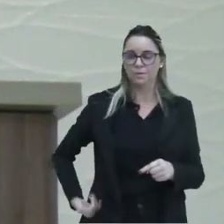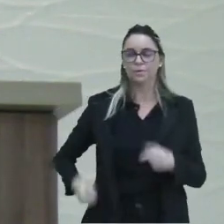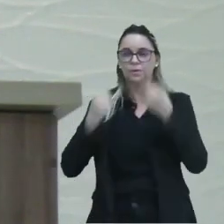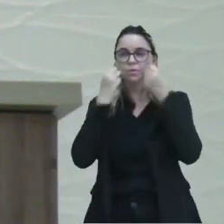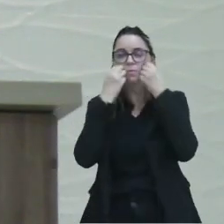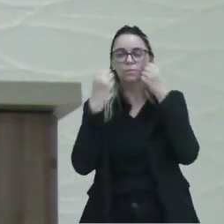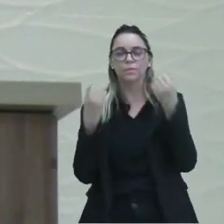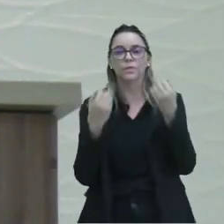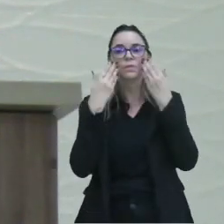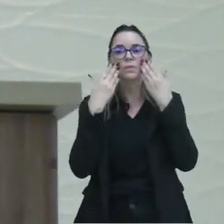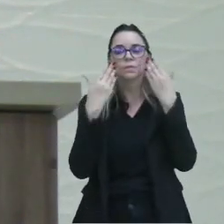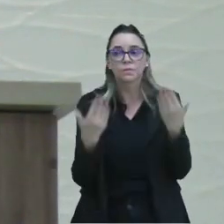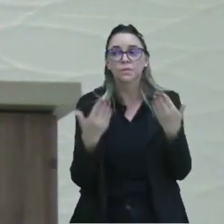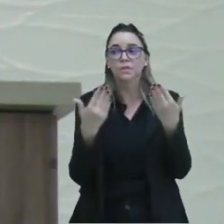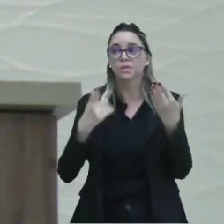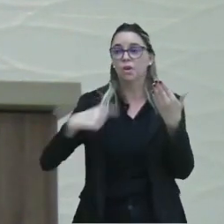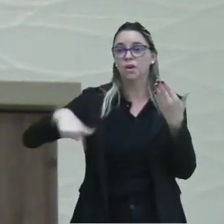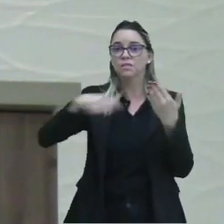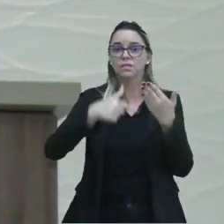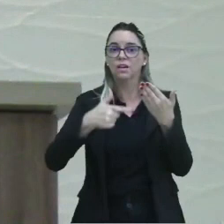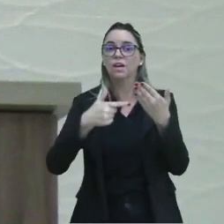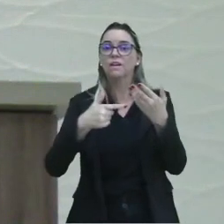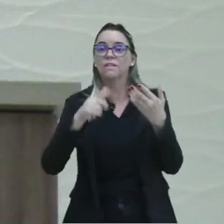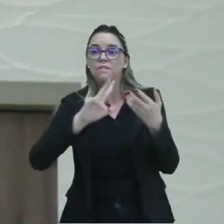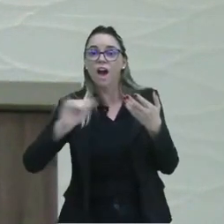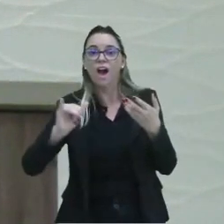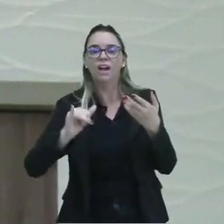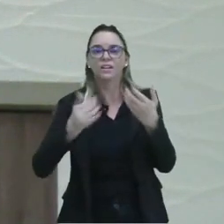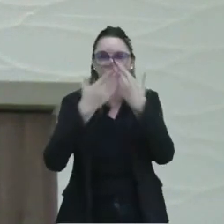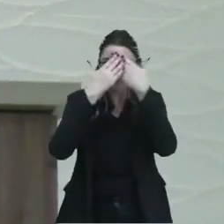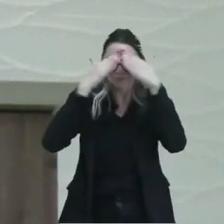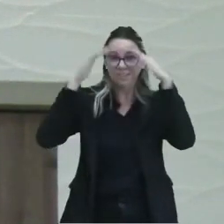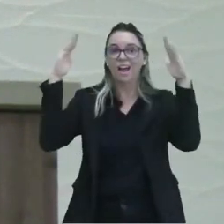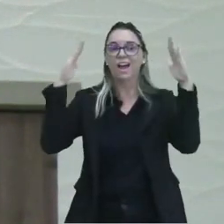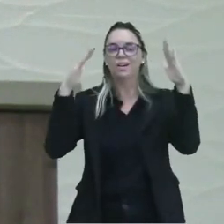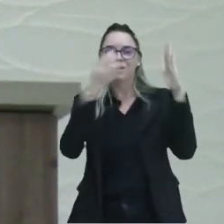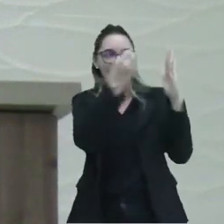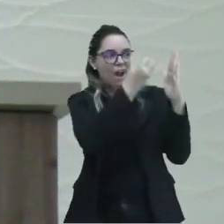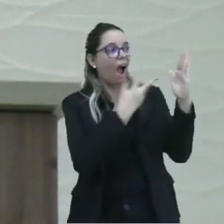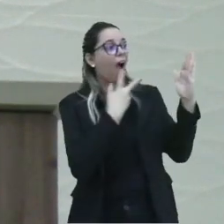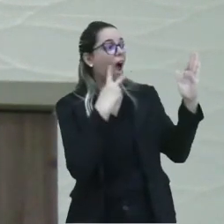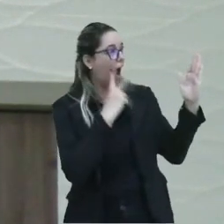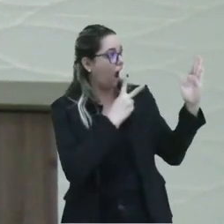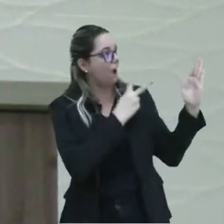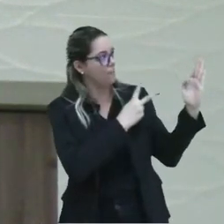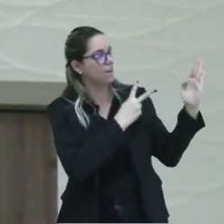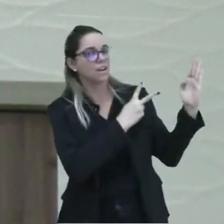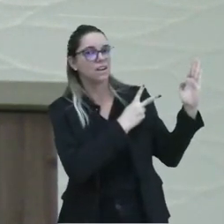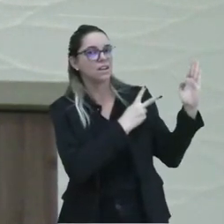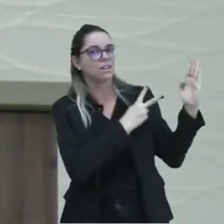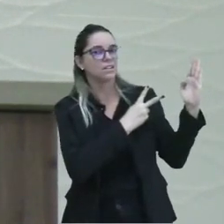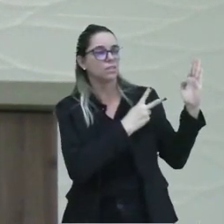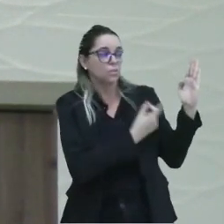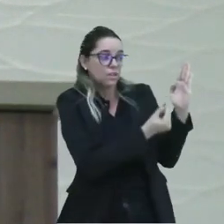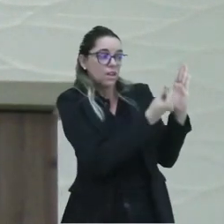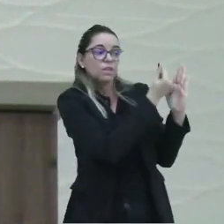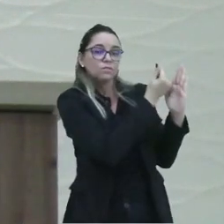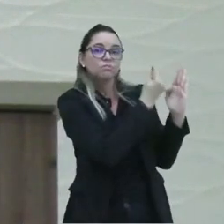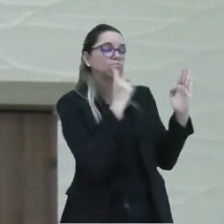a gente pode transmitir com maior transparência os recursos que chegam em nosso município, os recursos que são